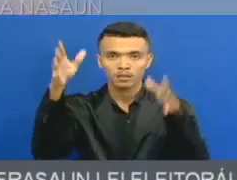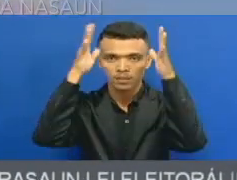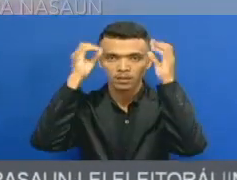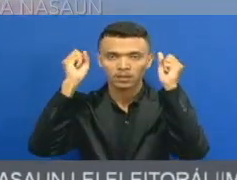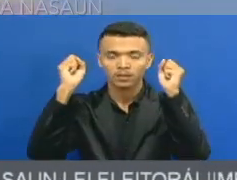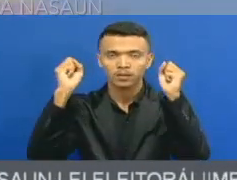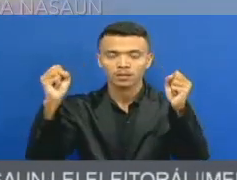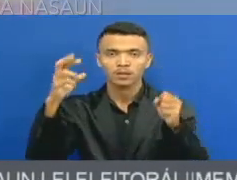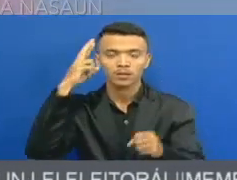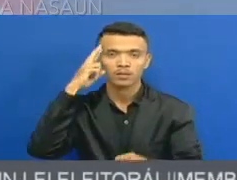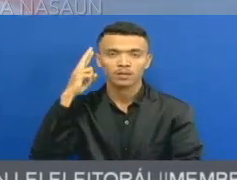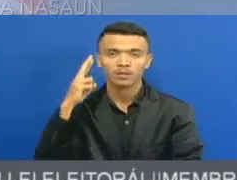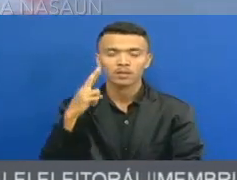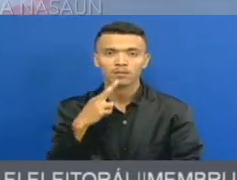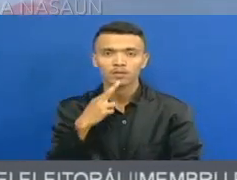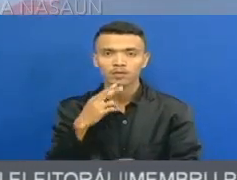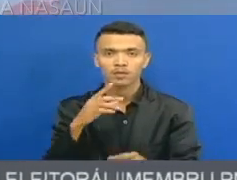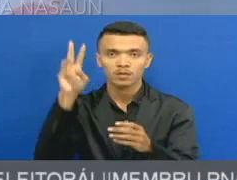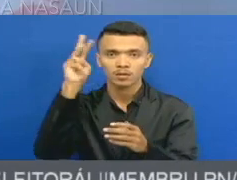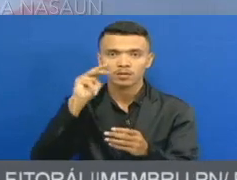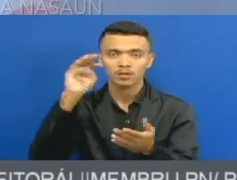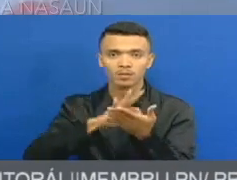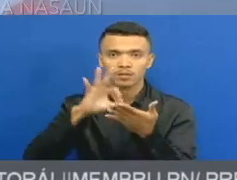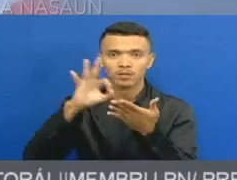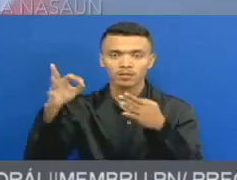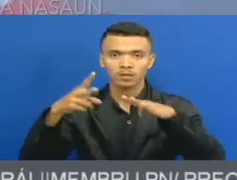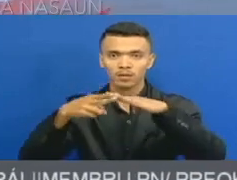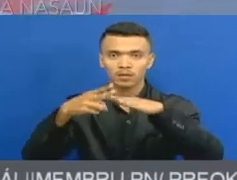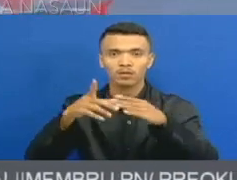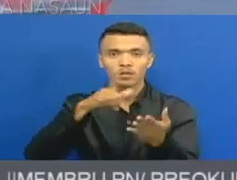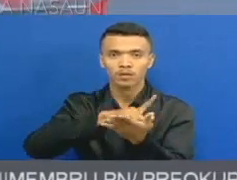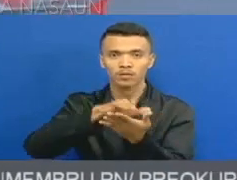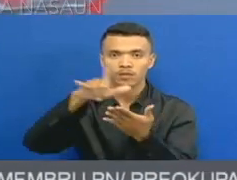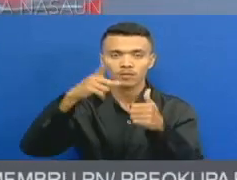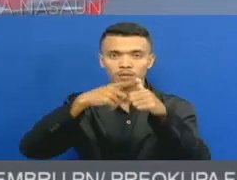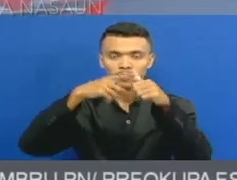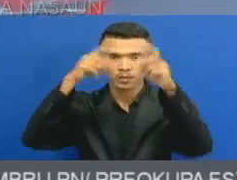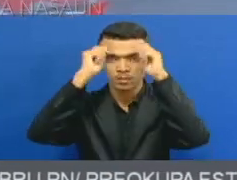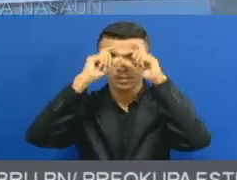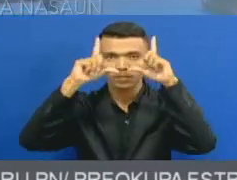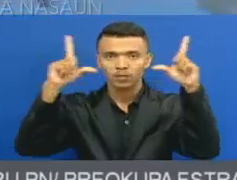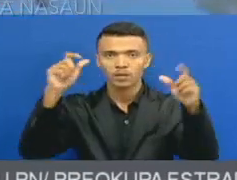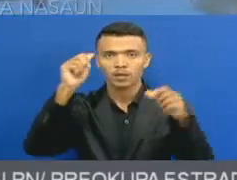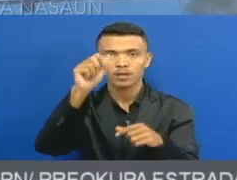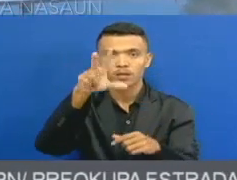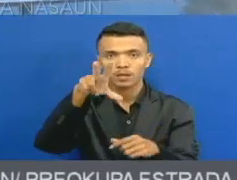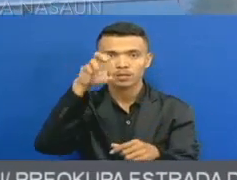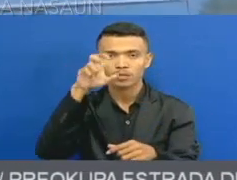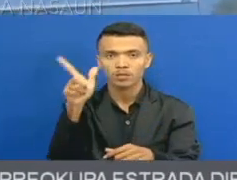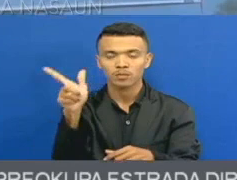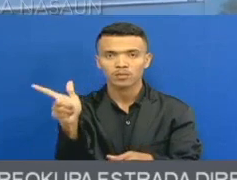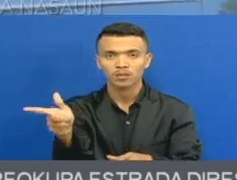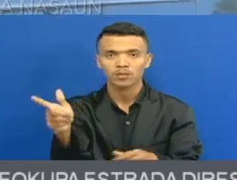Presidente da República José Ramos Horta, segunda-feira, né? Inaugura avião da Hulu Timor-Leste Airbus a Atustolu